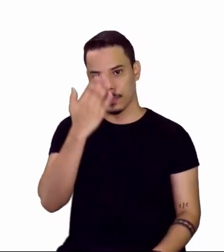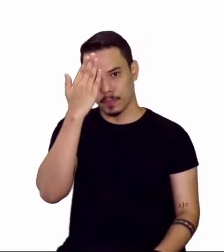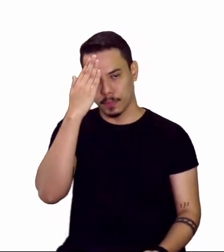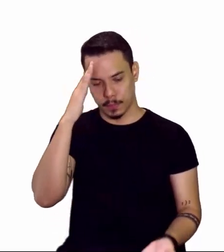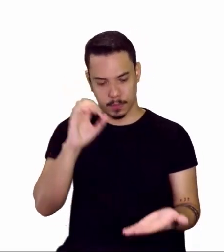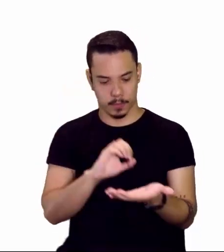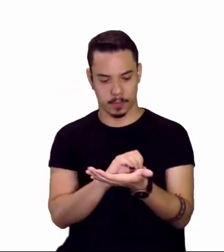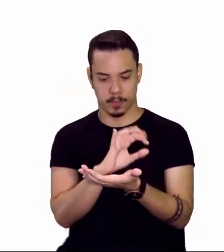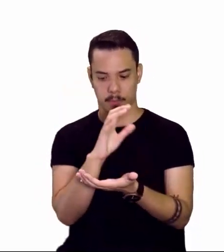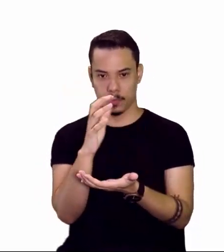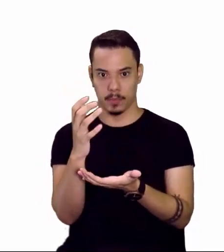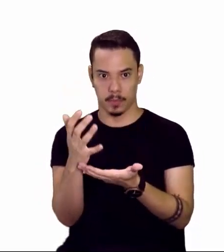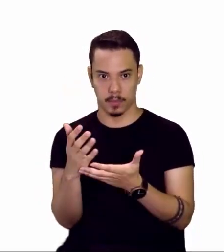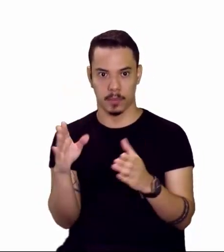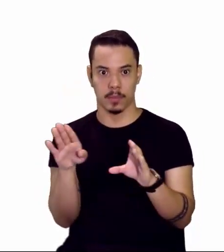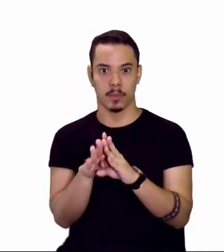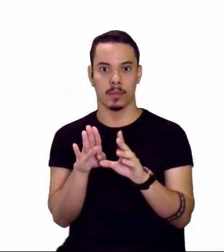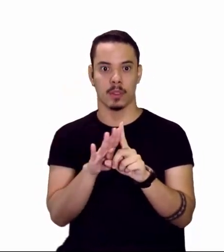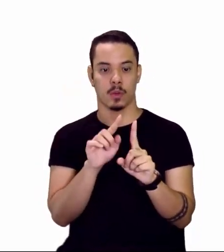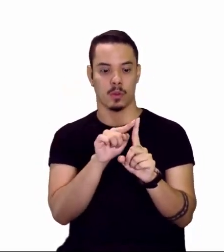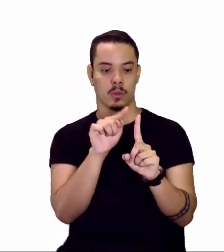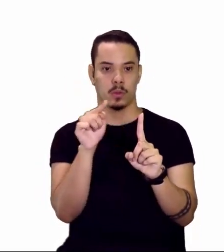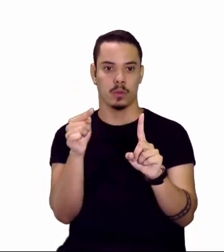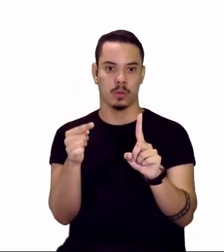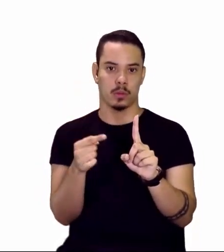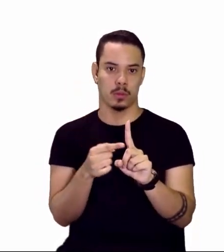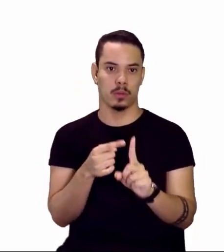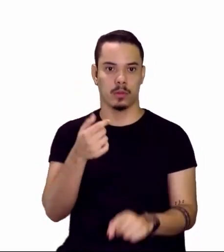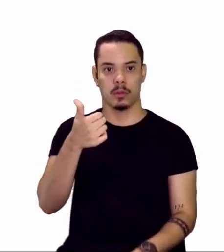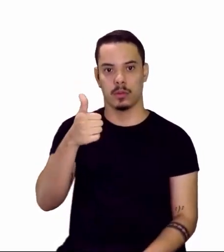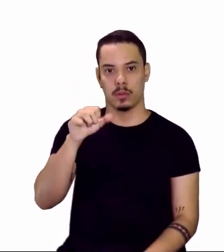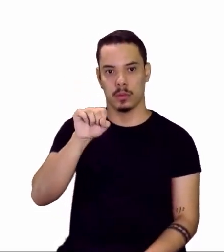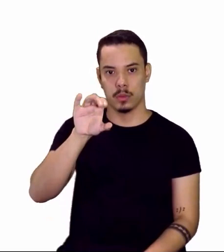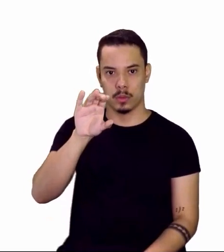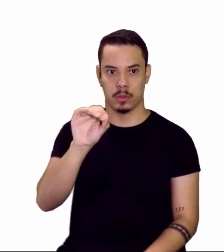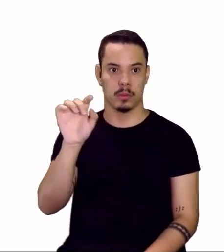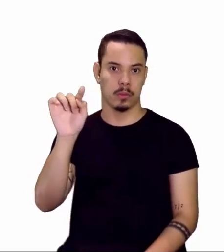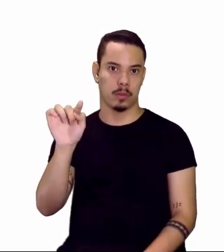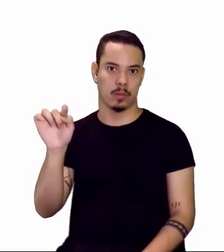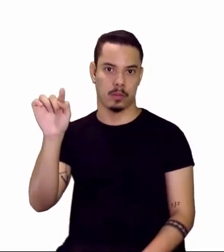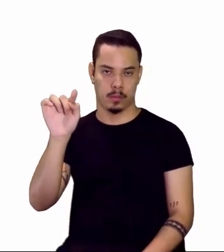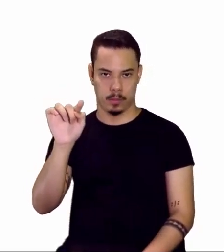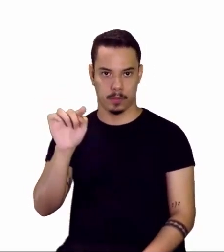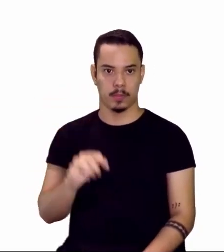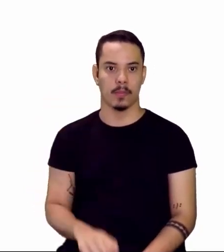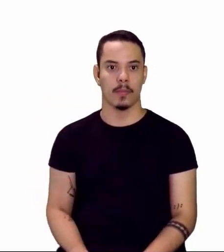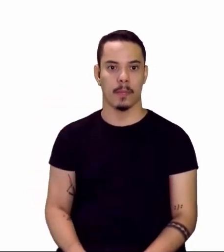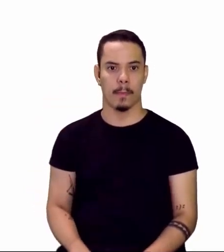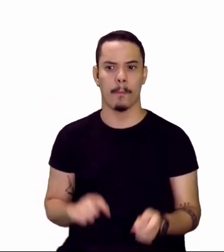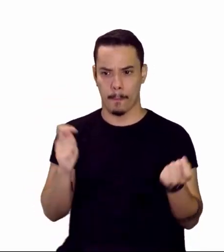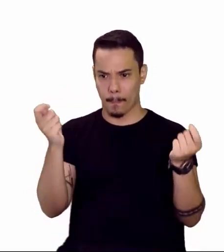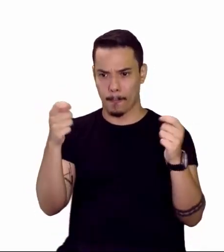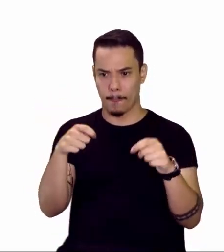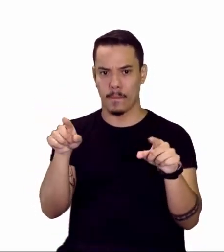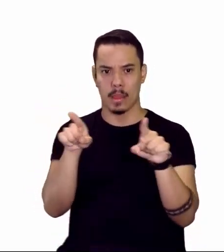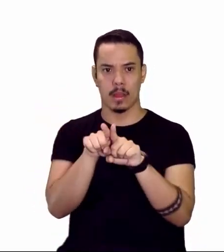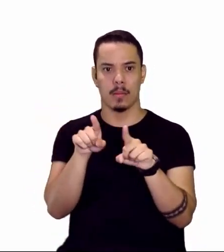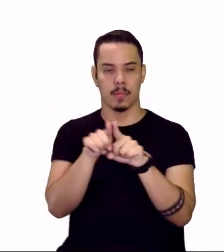composto, e o ângulo é de quanto? De 180 graus. Podemos ter